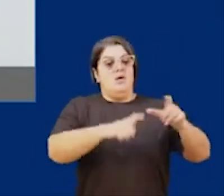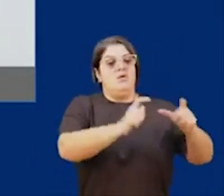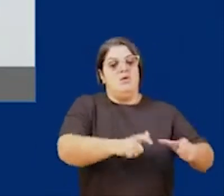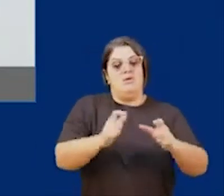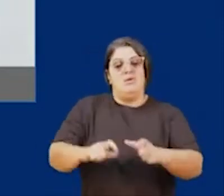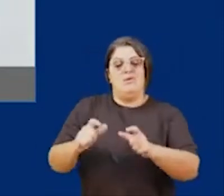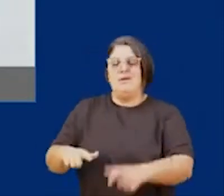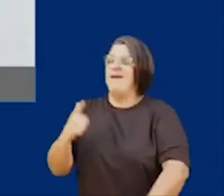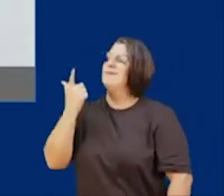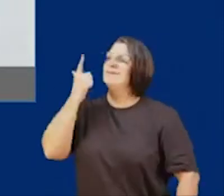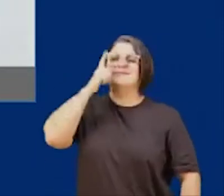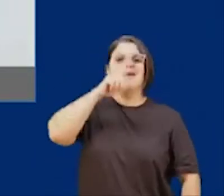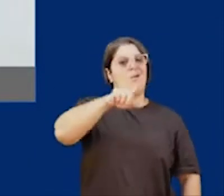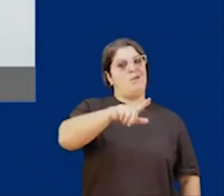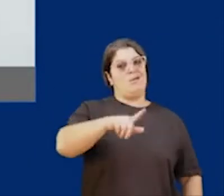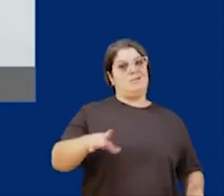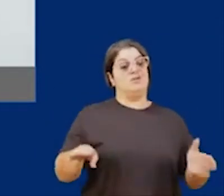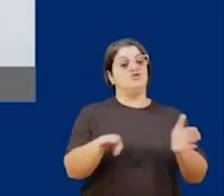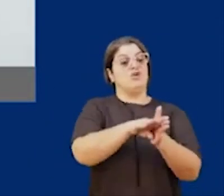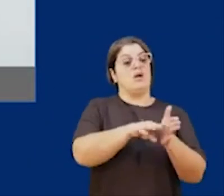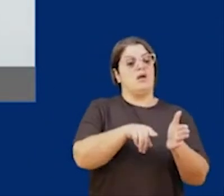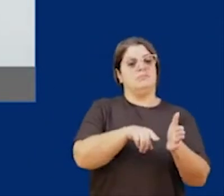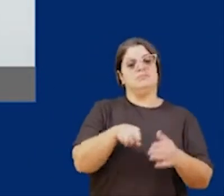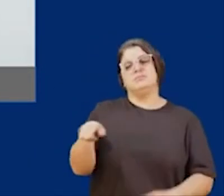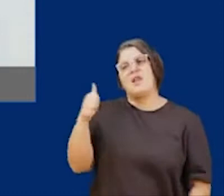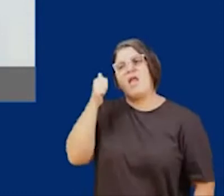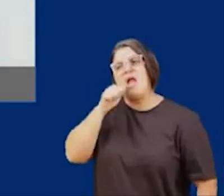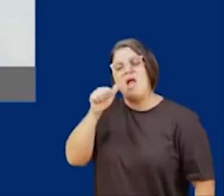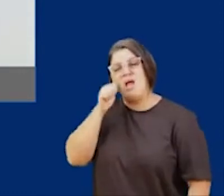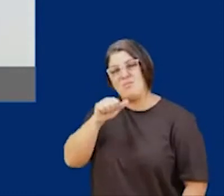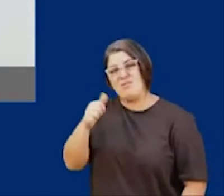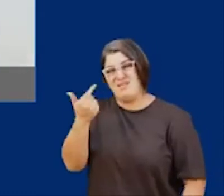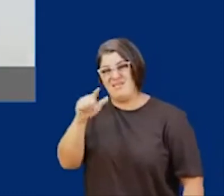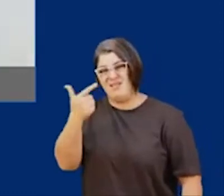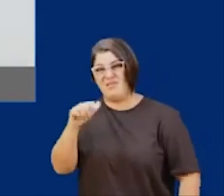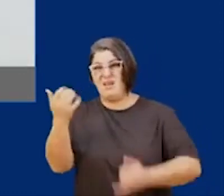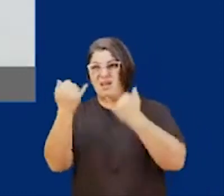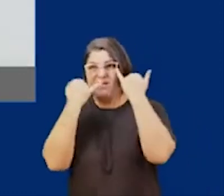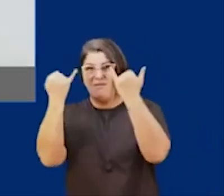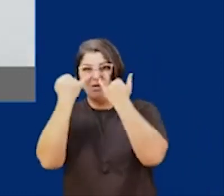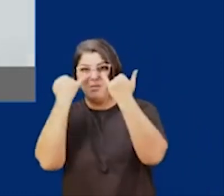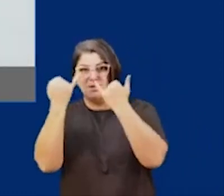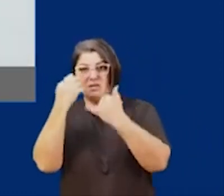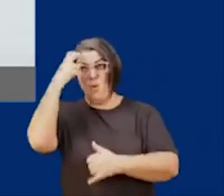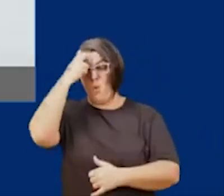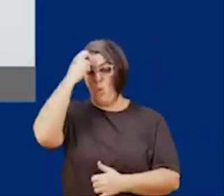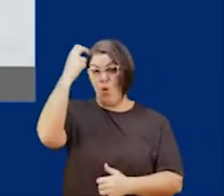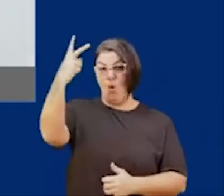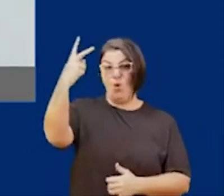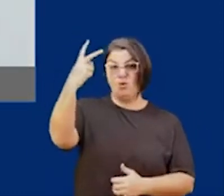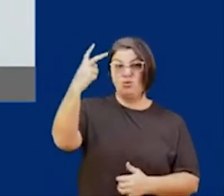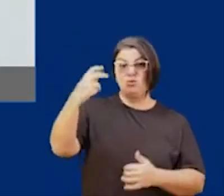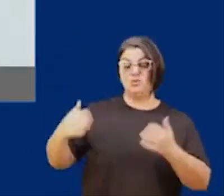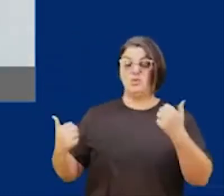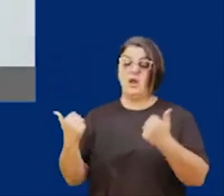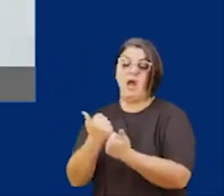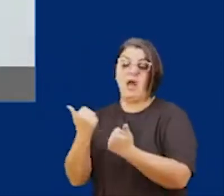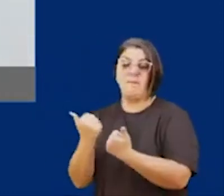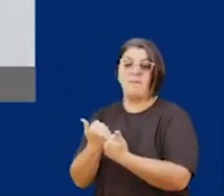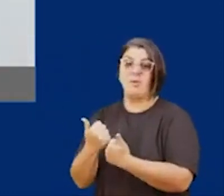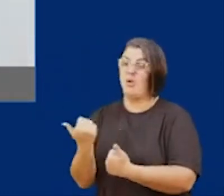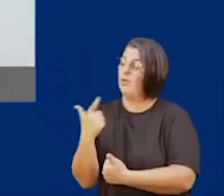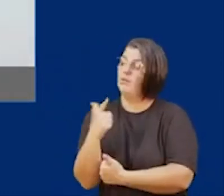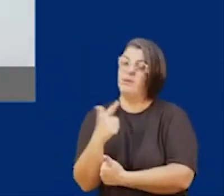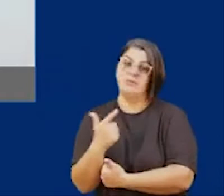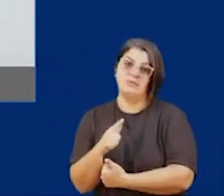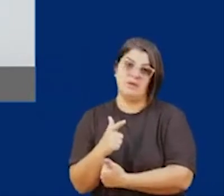chegar. E se essa mulher não tem a informação dentro da casa dela, não tem essa cultura e apoio, também, mesmo